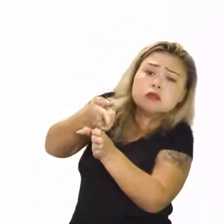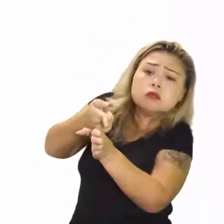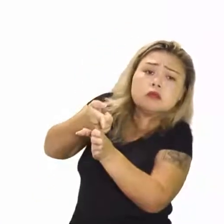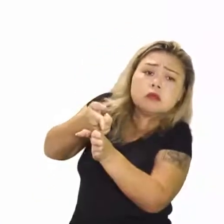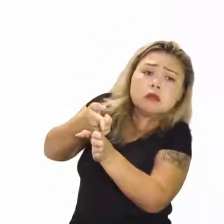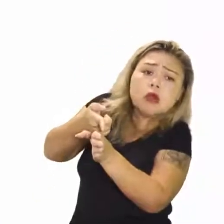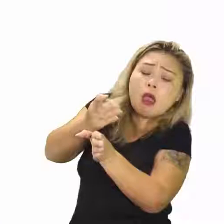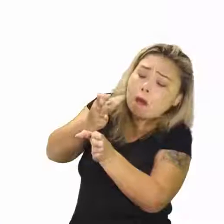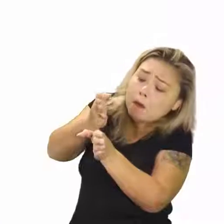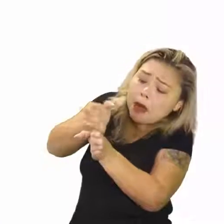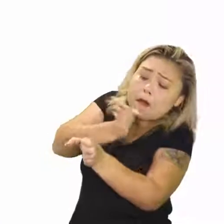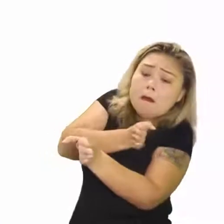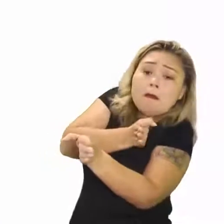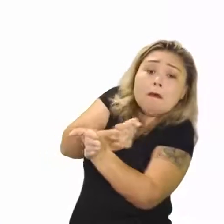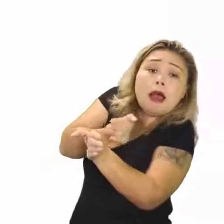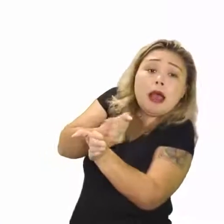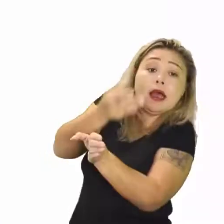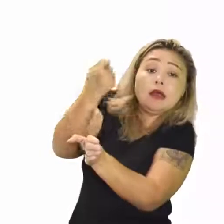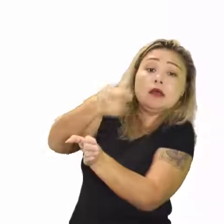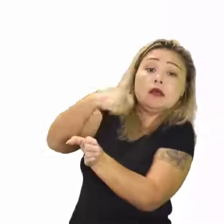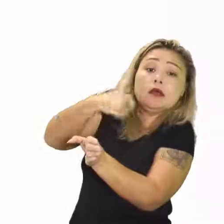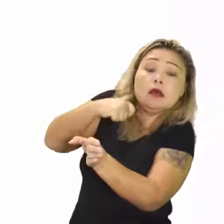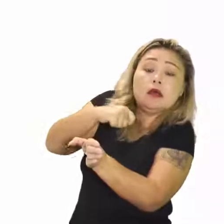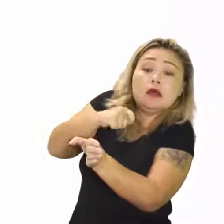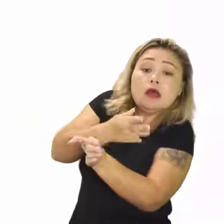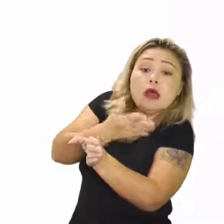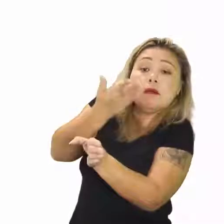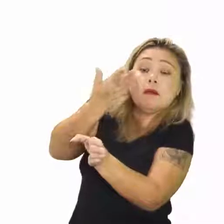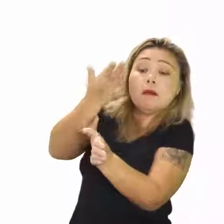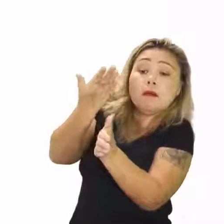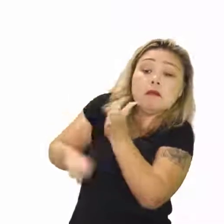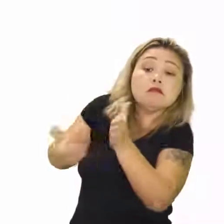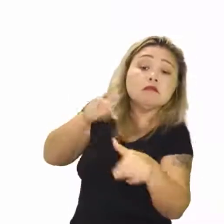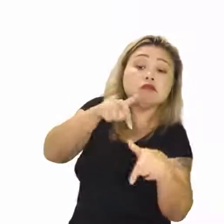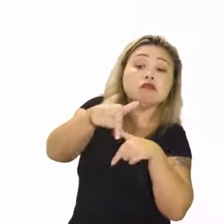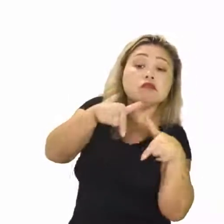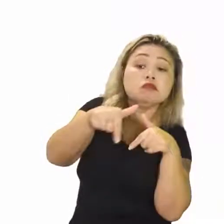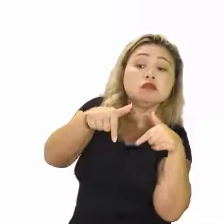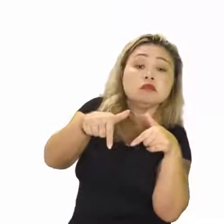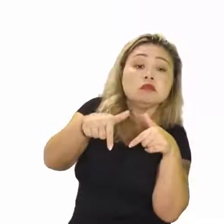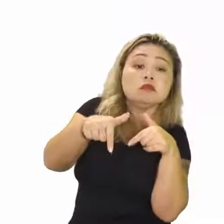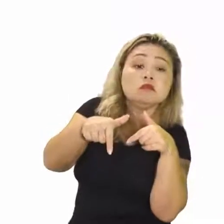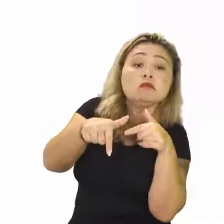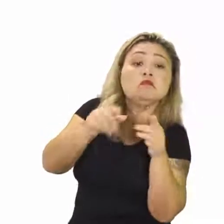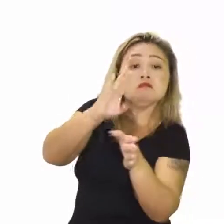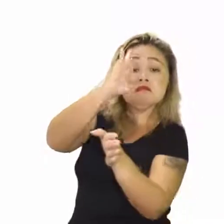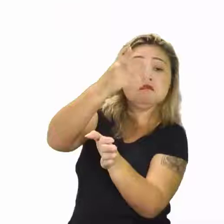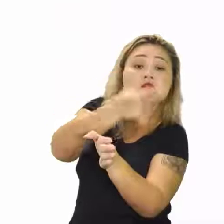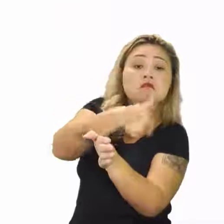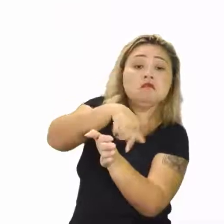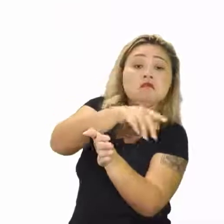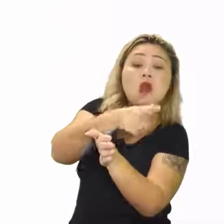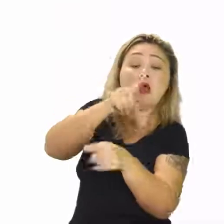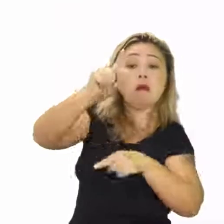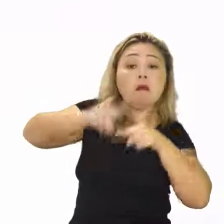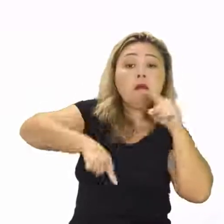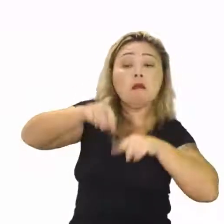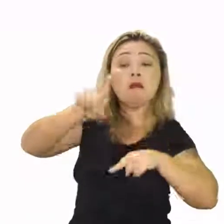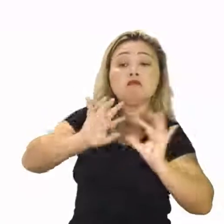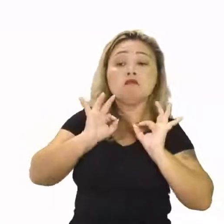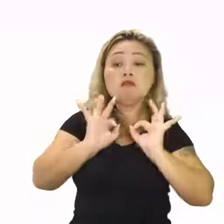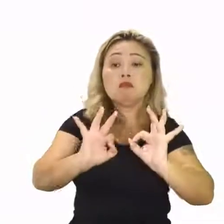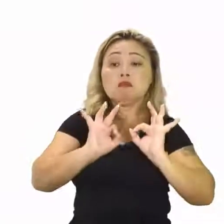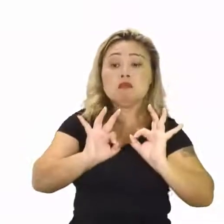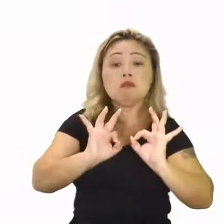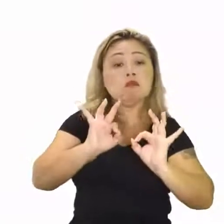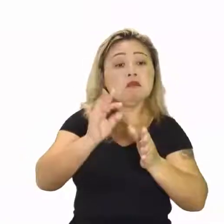uma barreira necessária para conter a perda de trabalhadores, principalmente a mão de obra